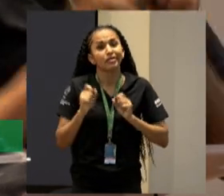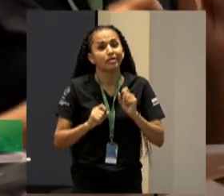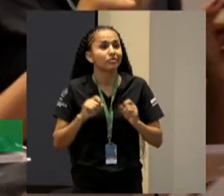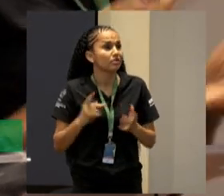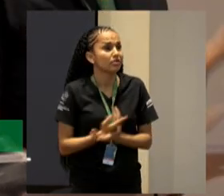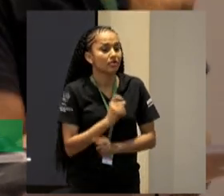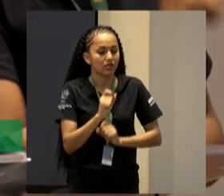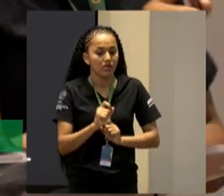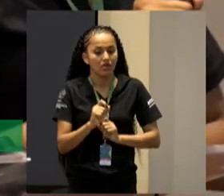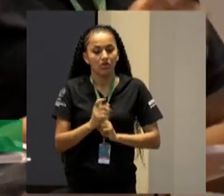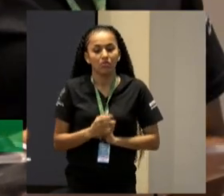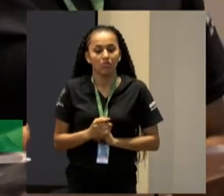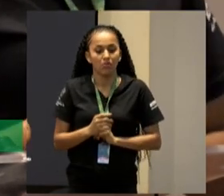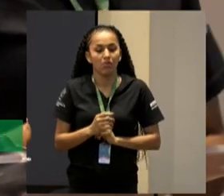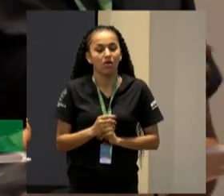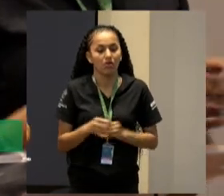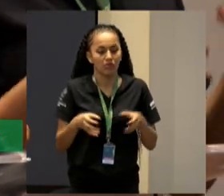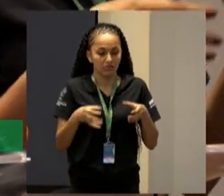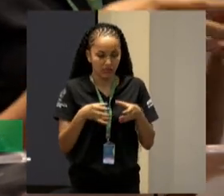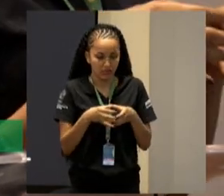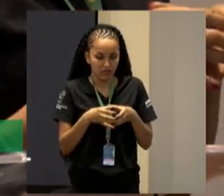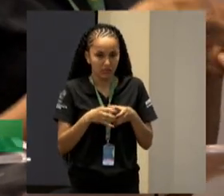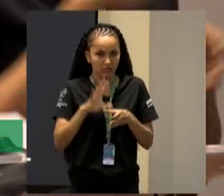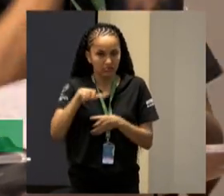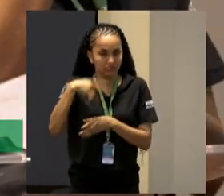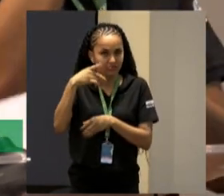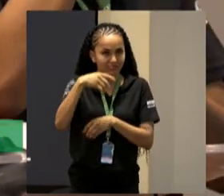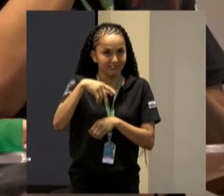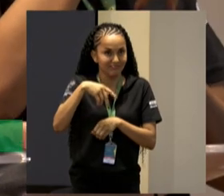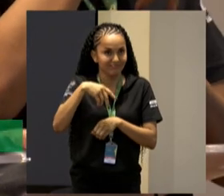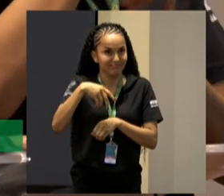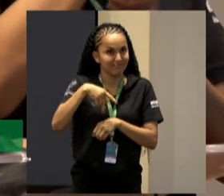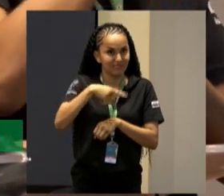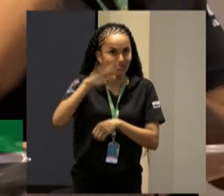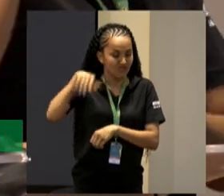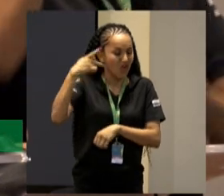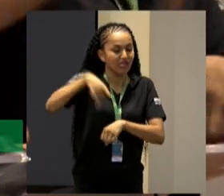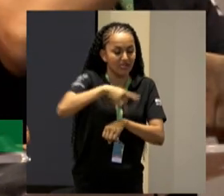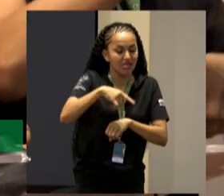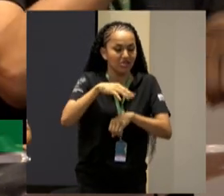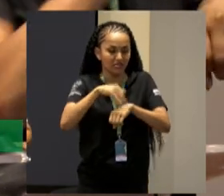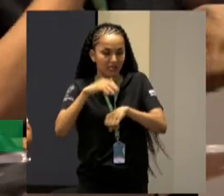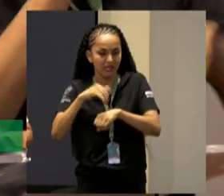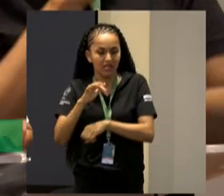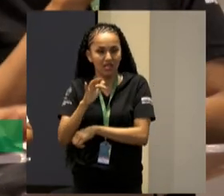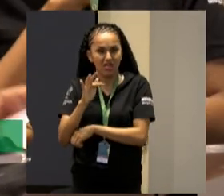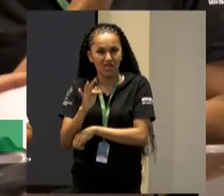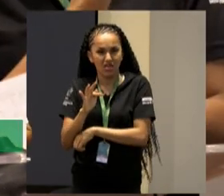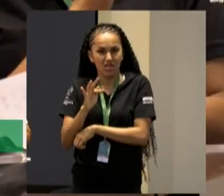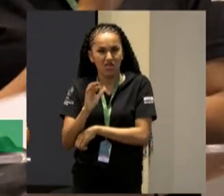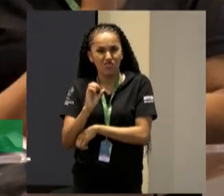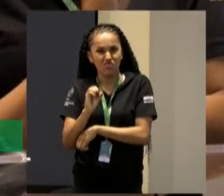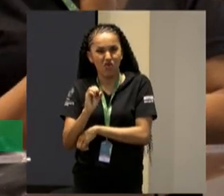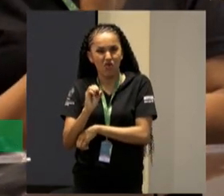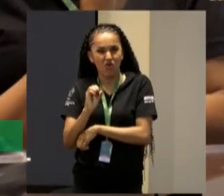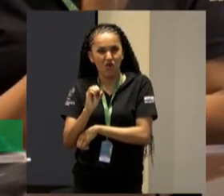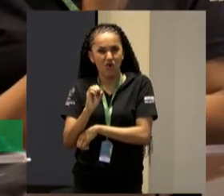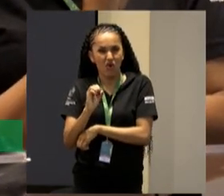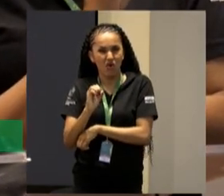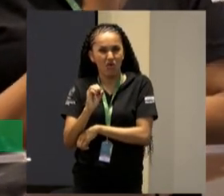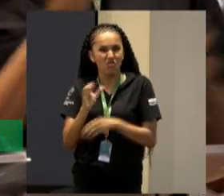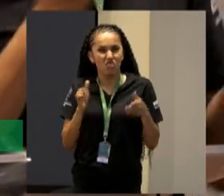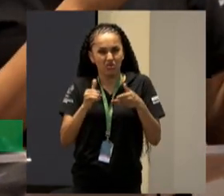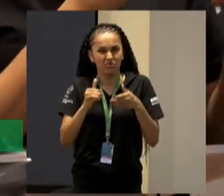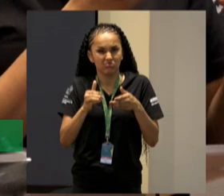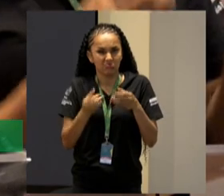uma organização internacional norte-americana chamada Fundação Ford, Ford Foundation,